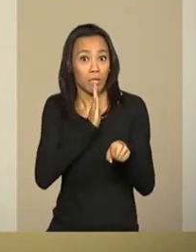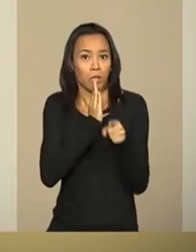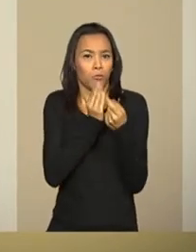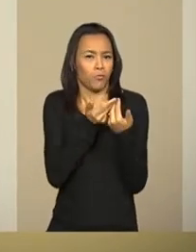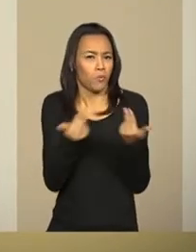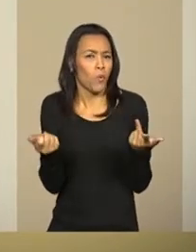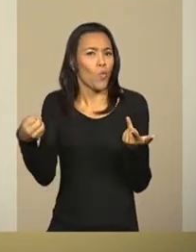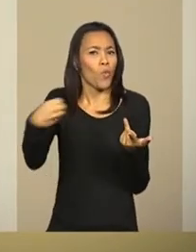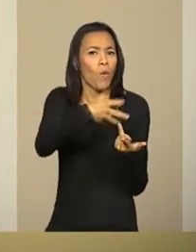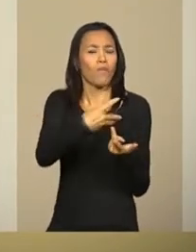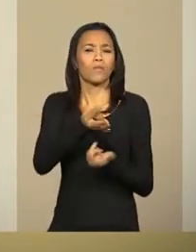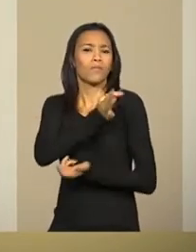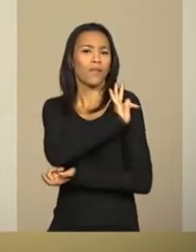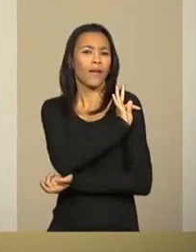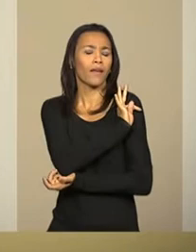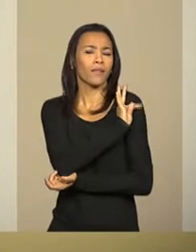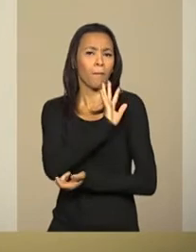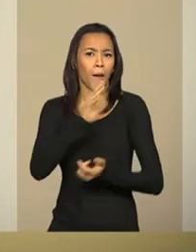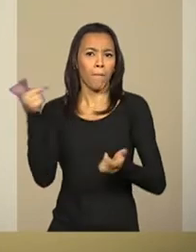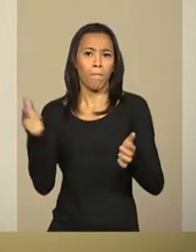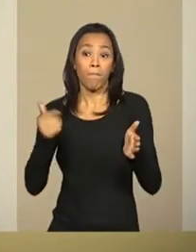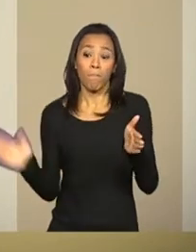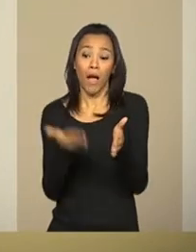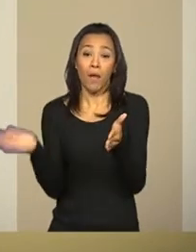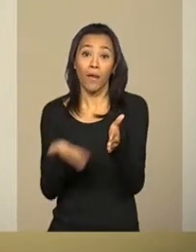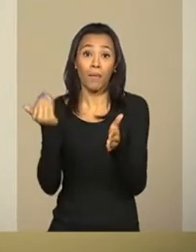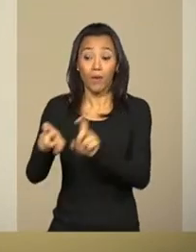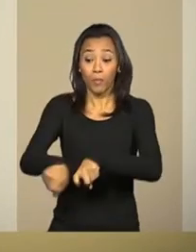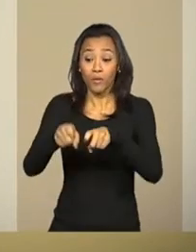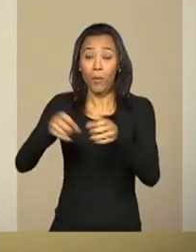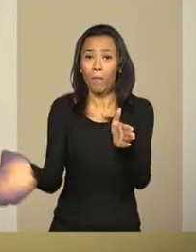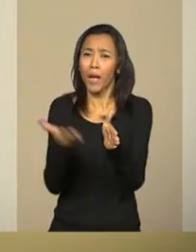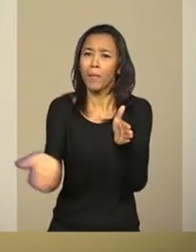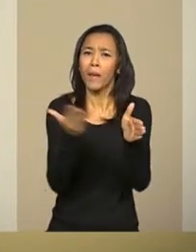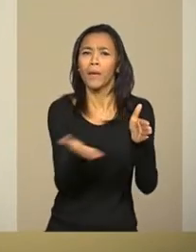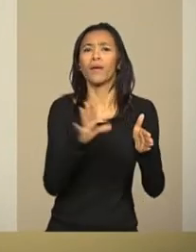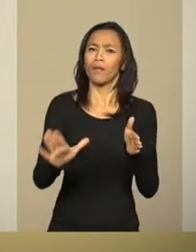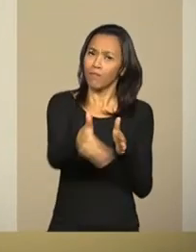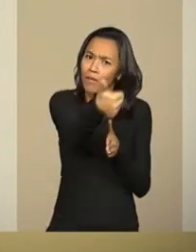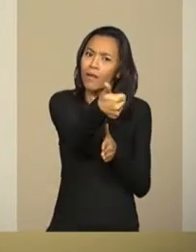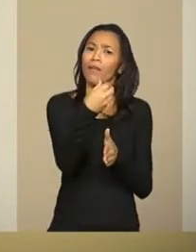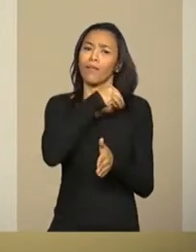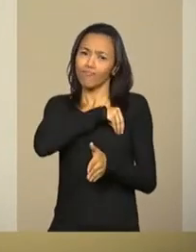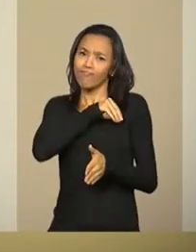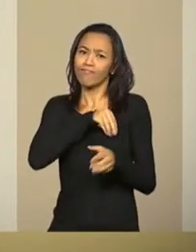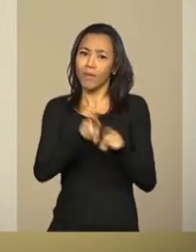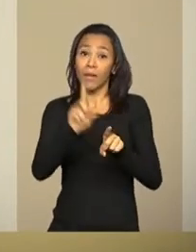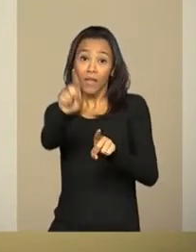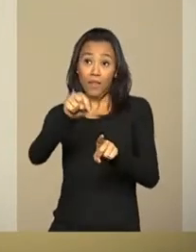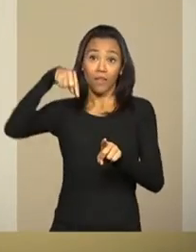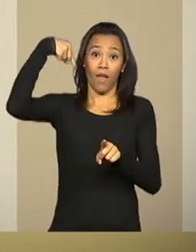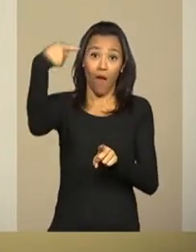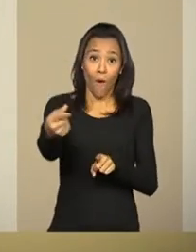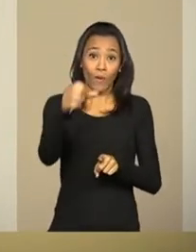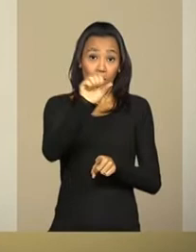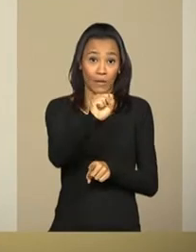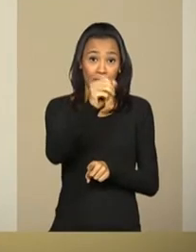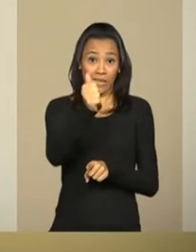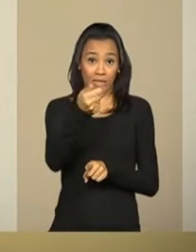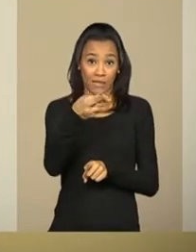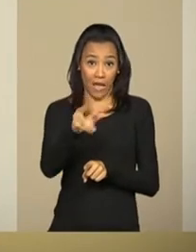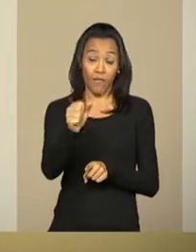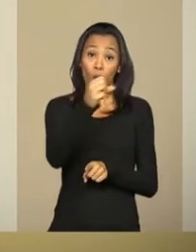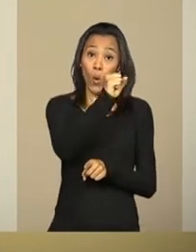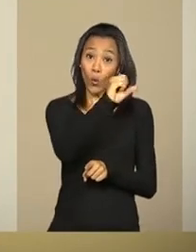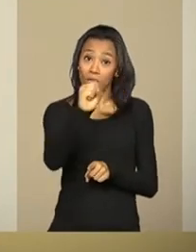novas técnicas para aumentar a produtividade no campo e melhorar a renda. Na próxima safra, 800 mil